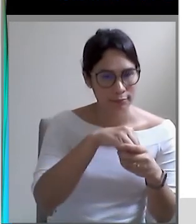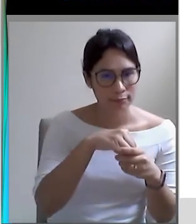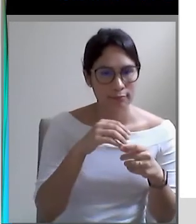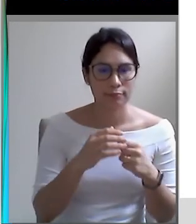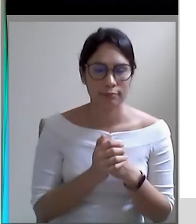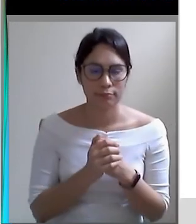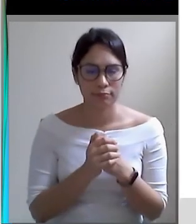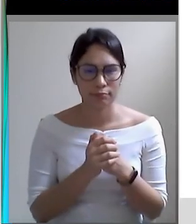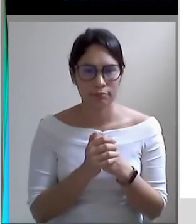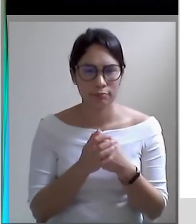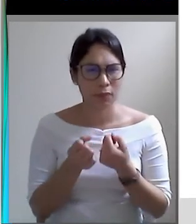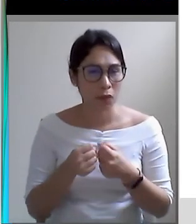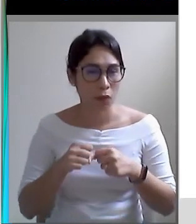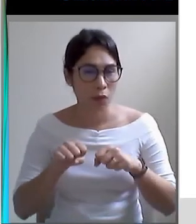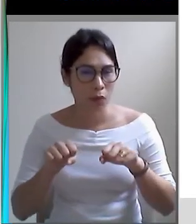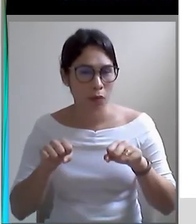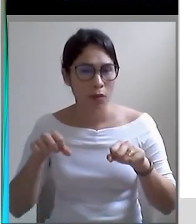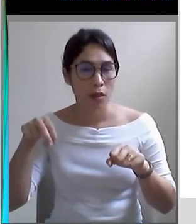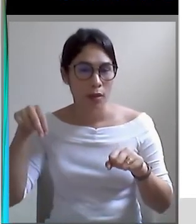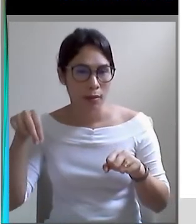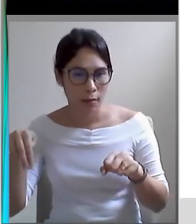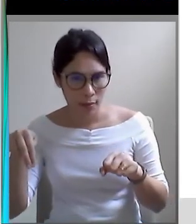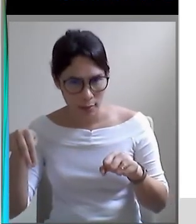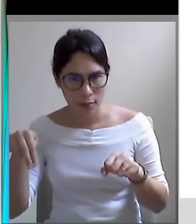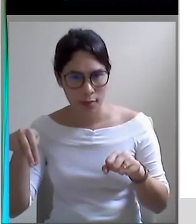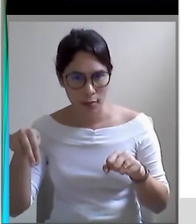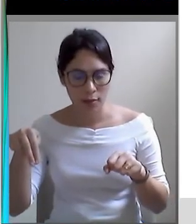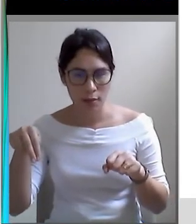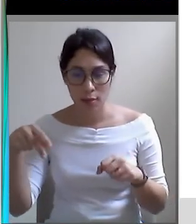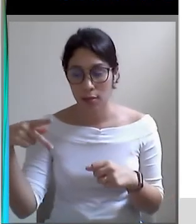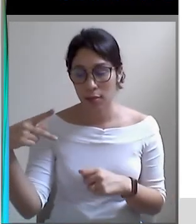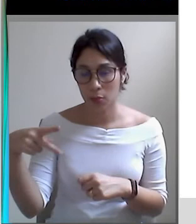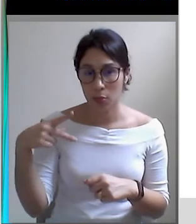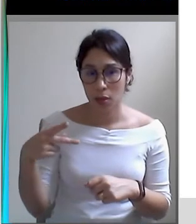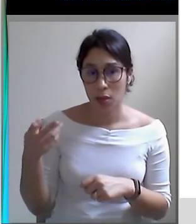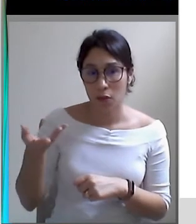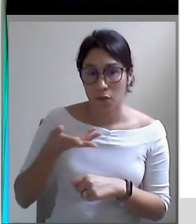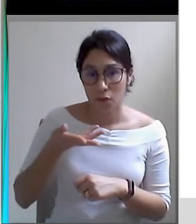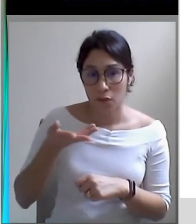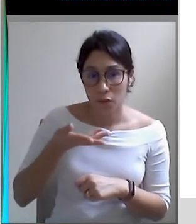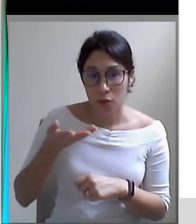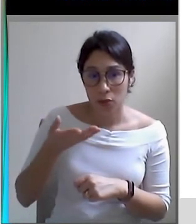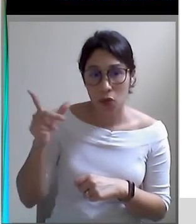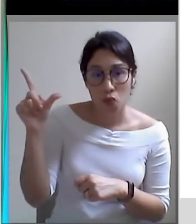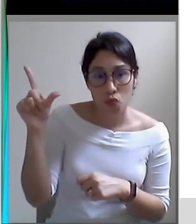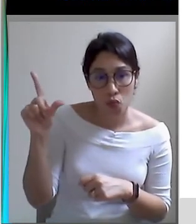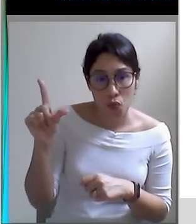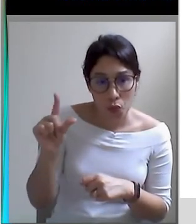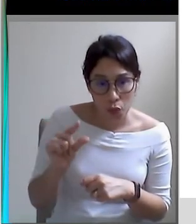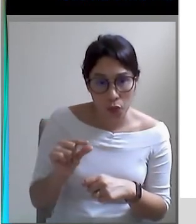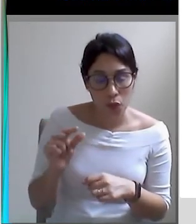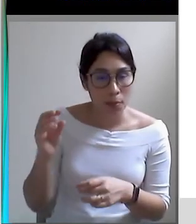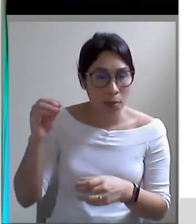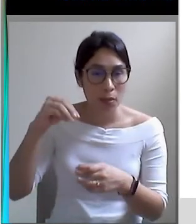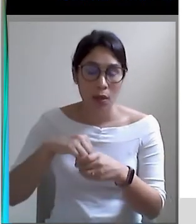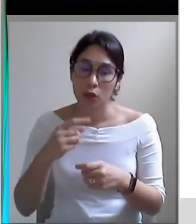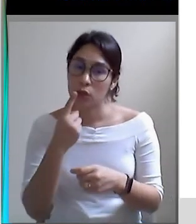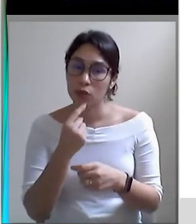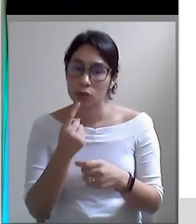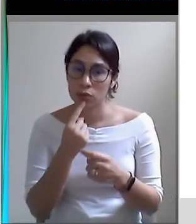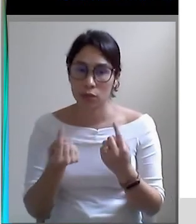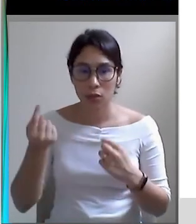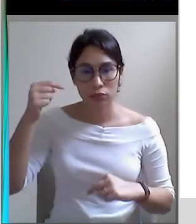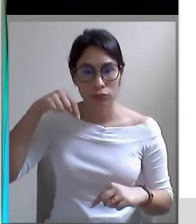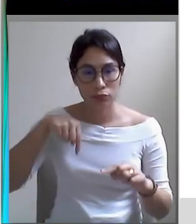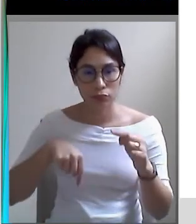em mente que os neutrófilos circulantes diminuem a sua velocidade de passagem no sangue sobre a